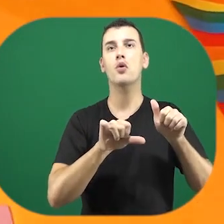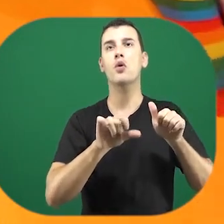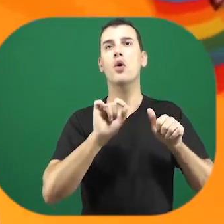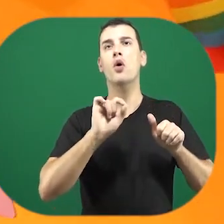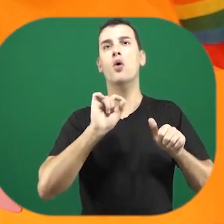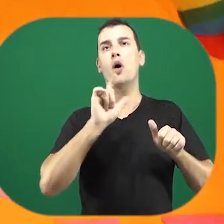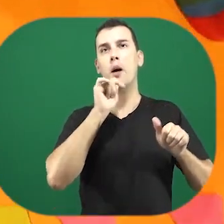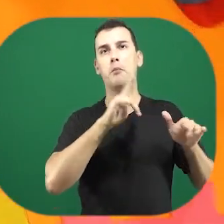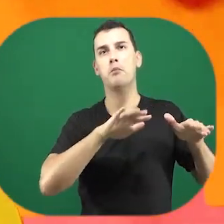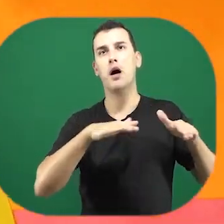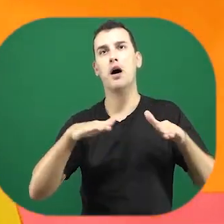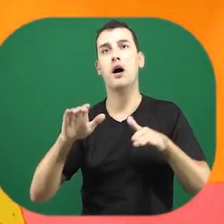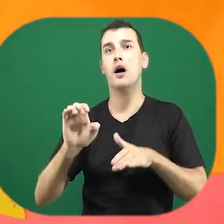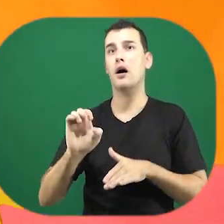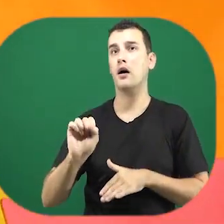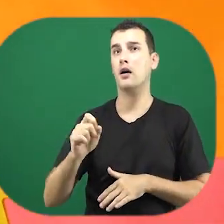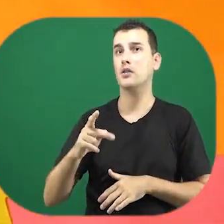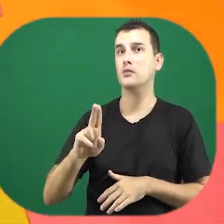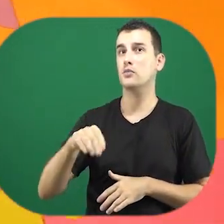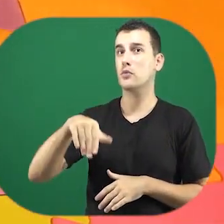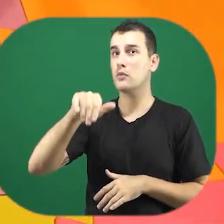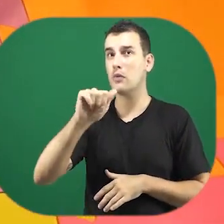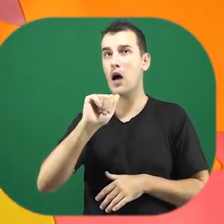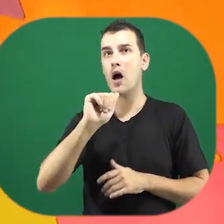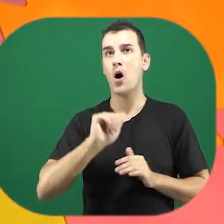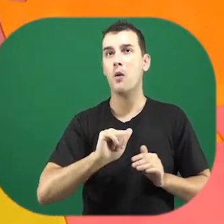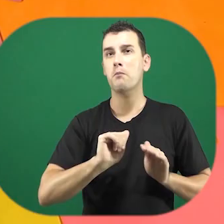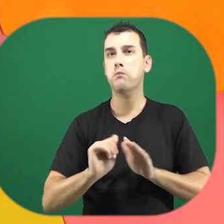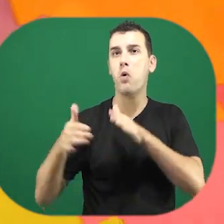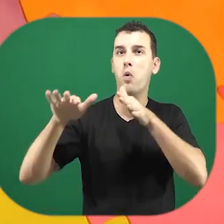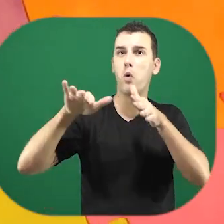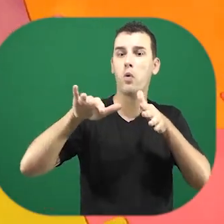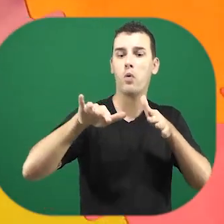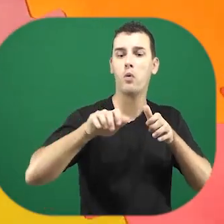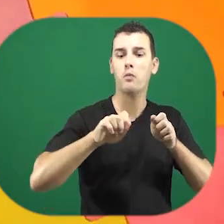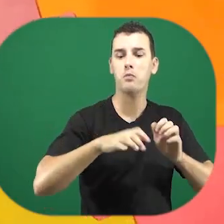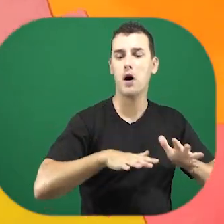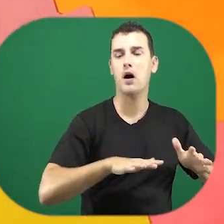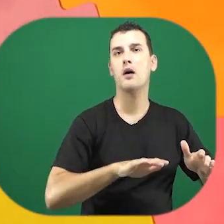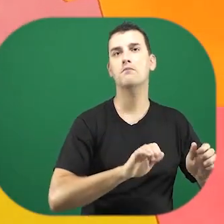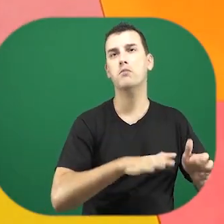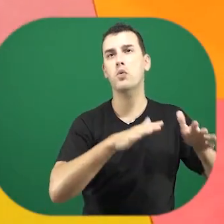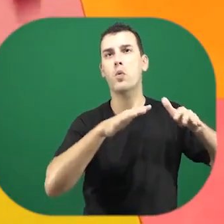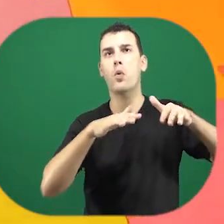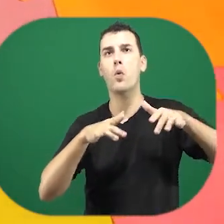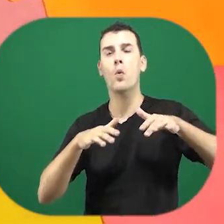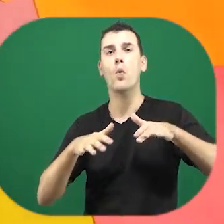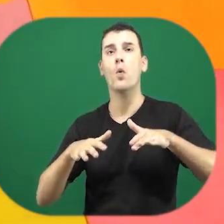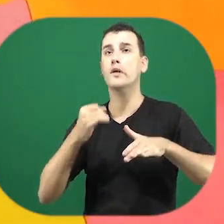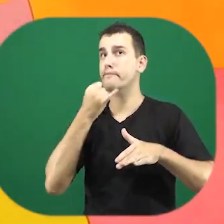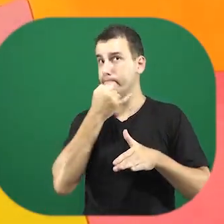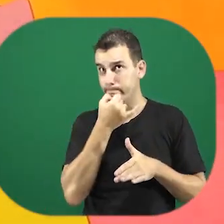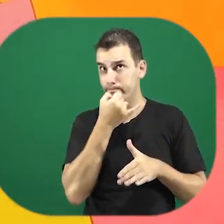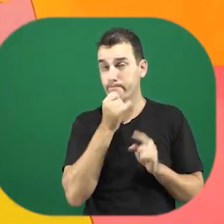E a pequena sereia virou espuma nas ondas do mar. Foi triste, mas ela